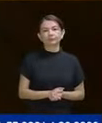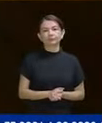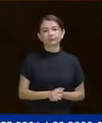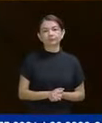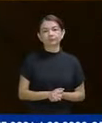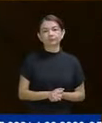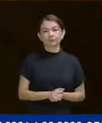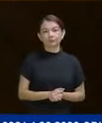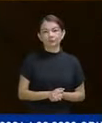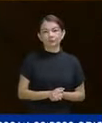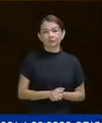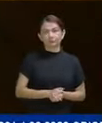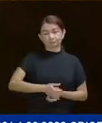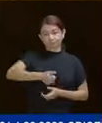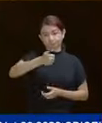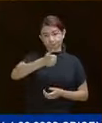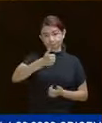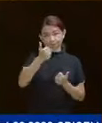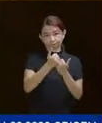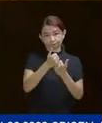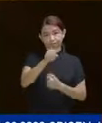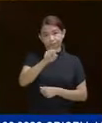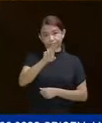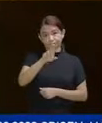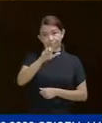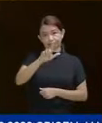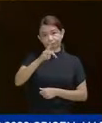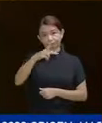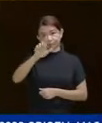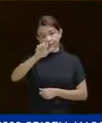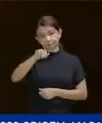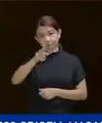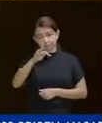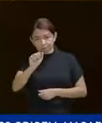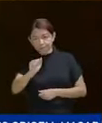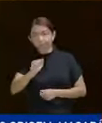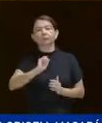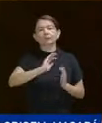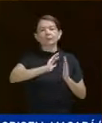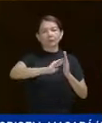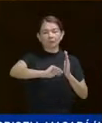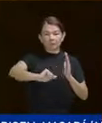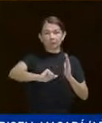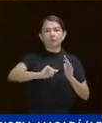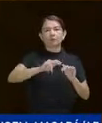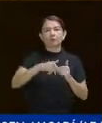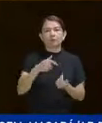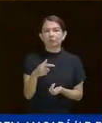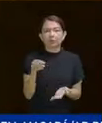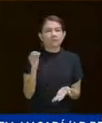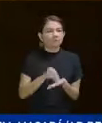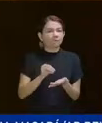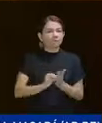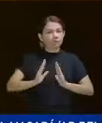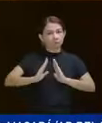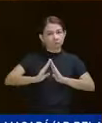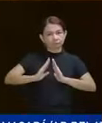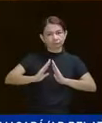o primeiro suplente ele foi indeferido por ausência de domicílio da procuradora, ausência de domicílio.